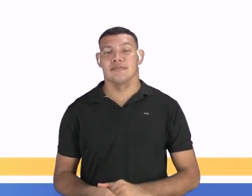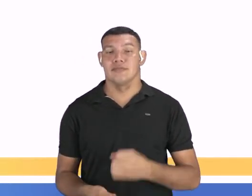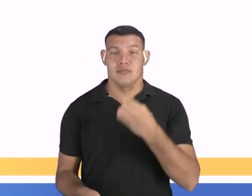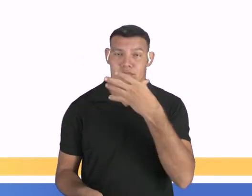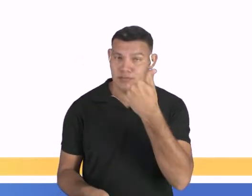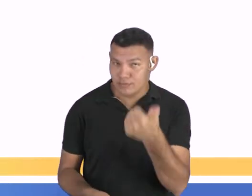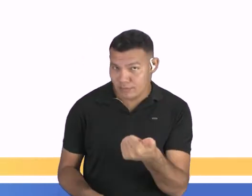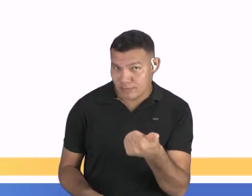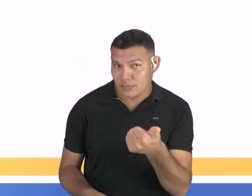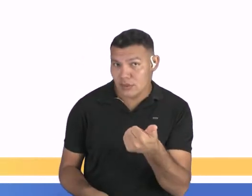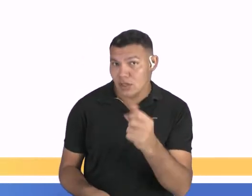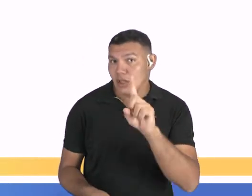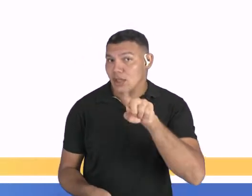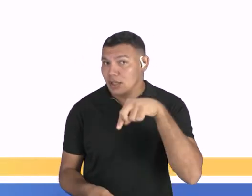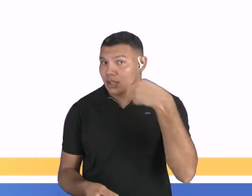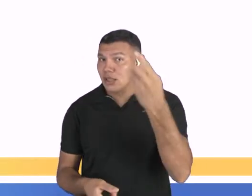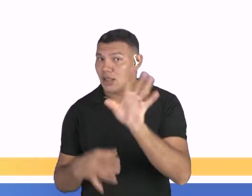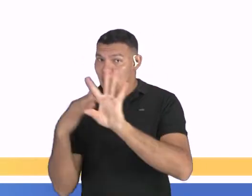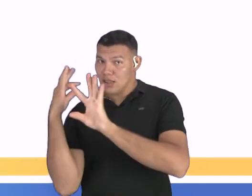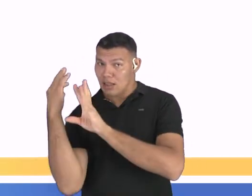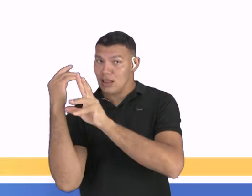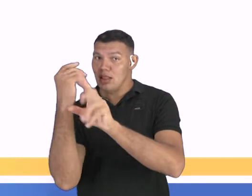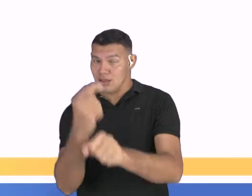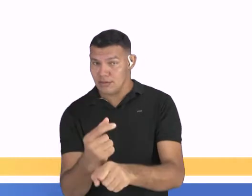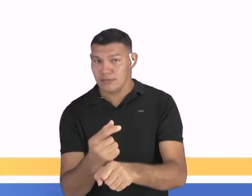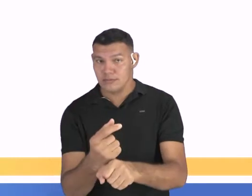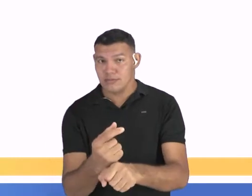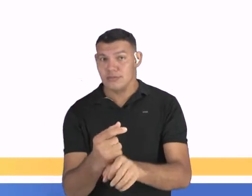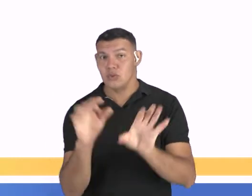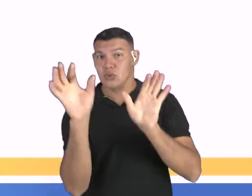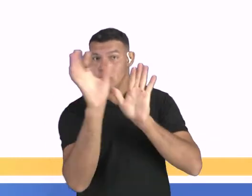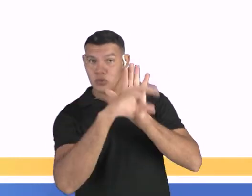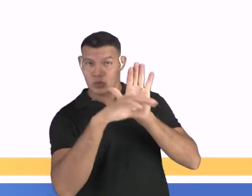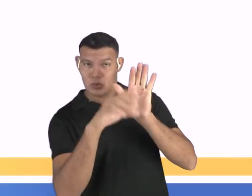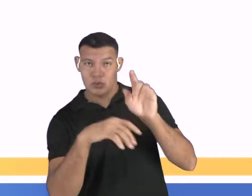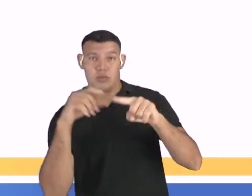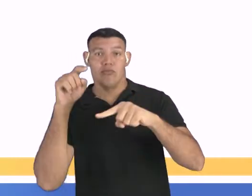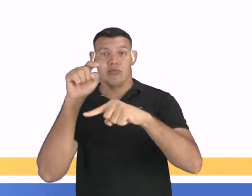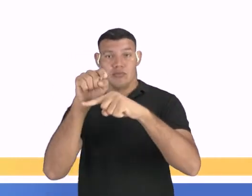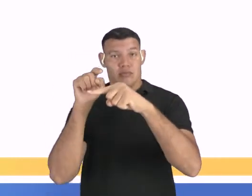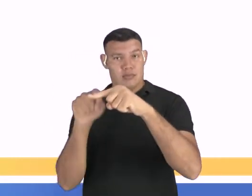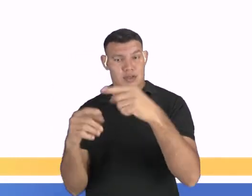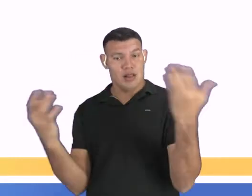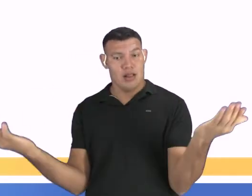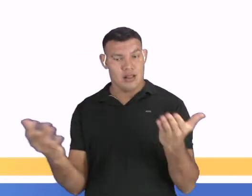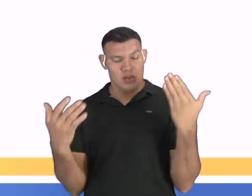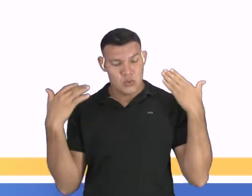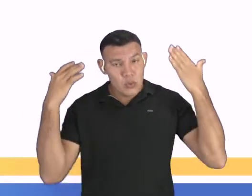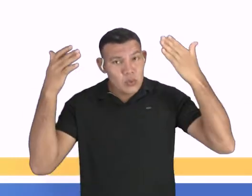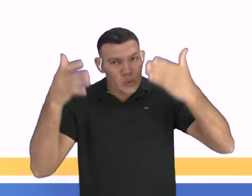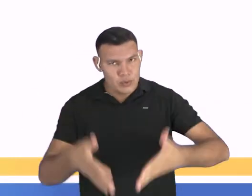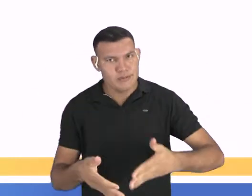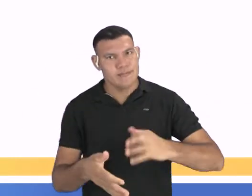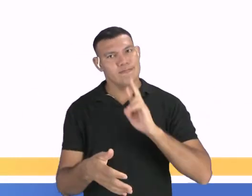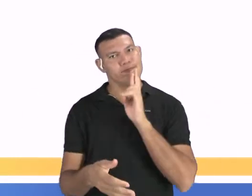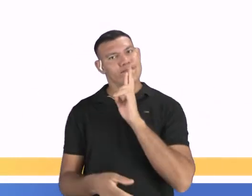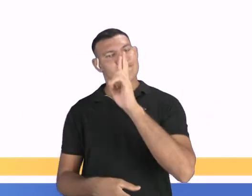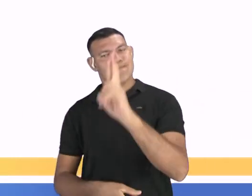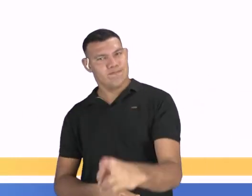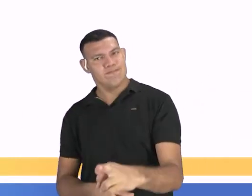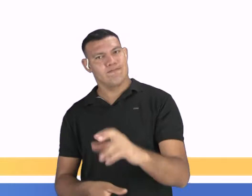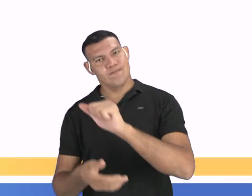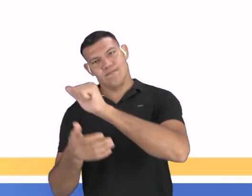então, depois dessa retomada aí ao conteúdo de divisores, nós vamos entrar na parte de resolução